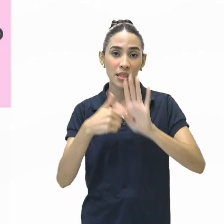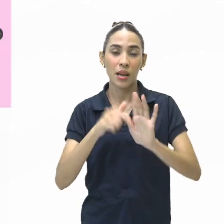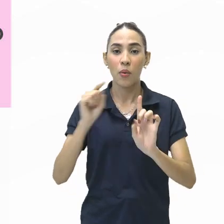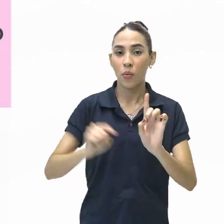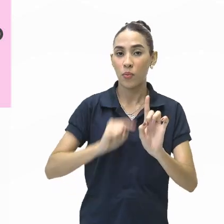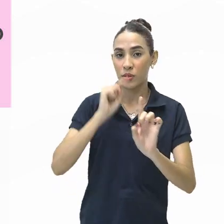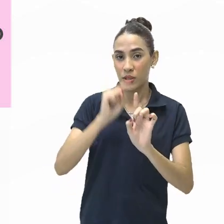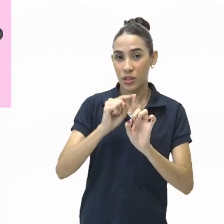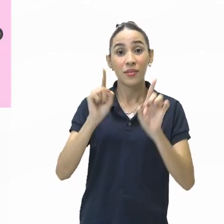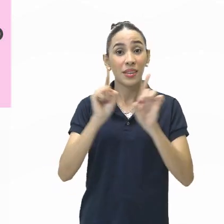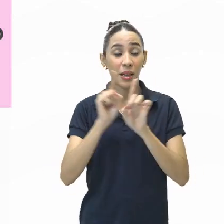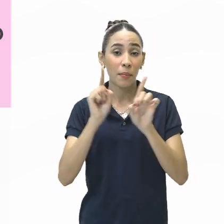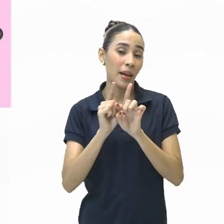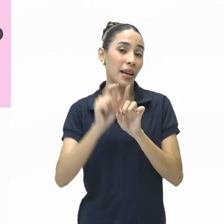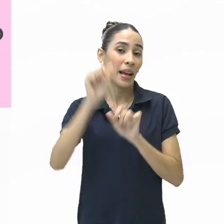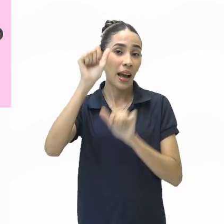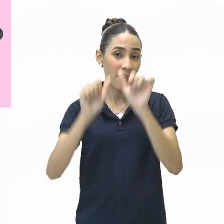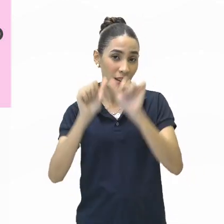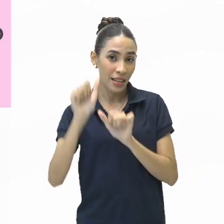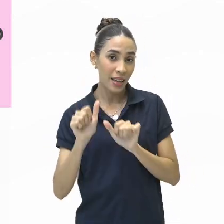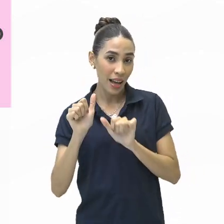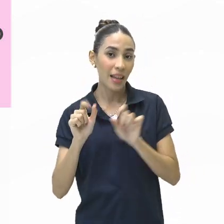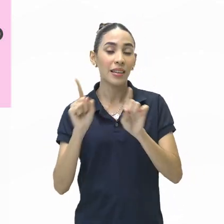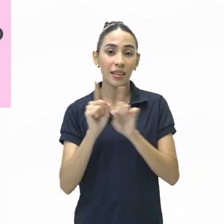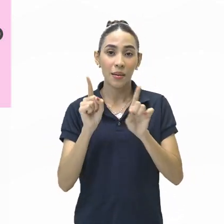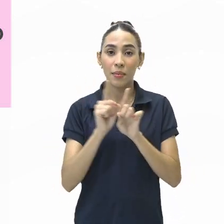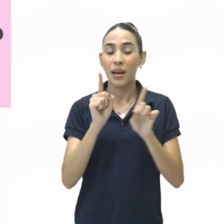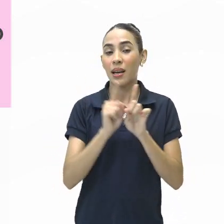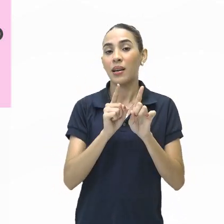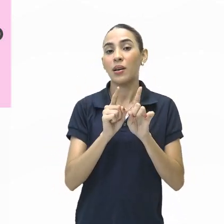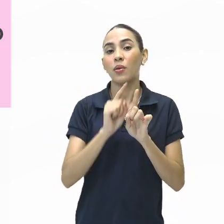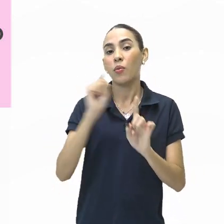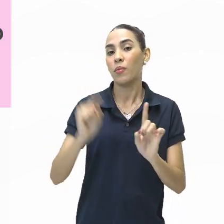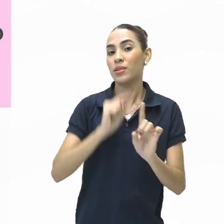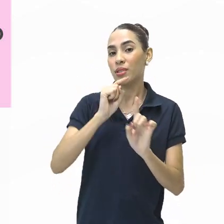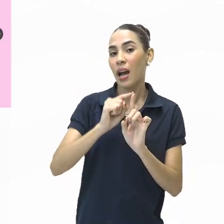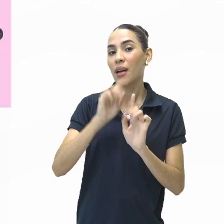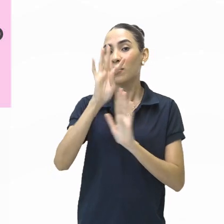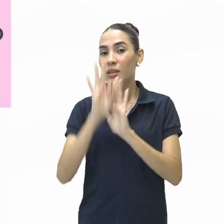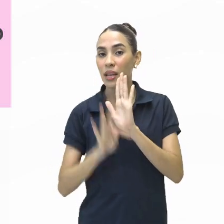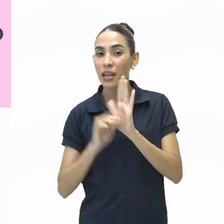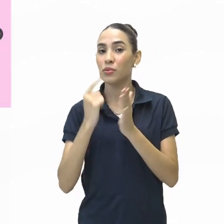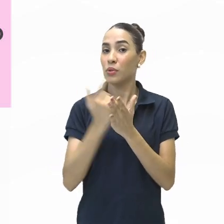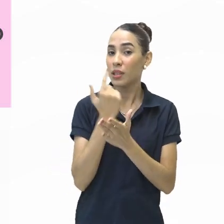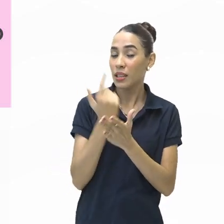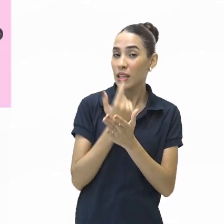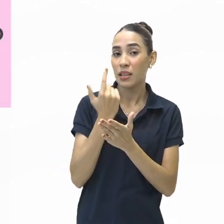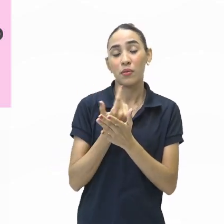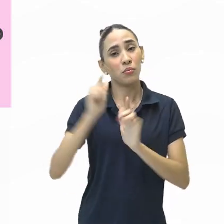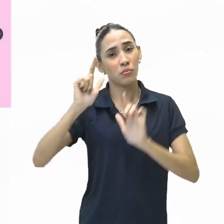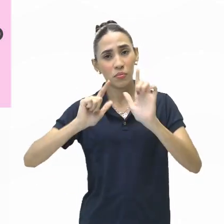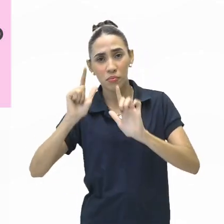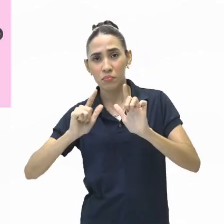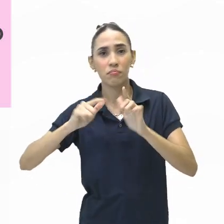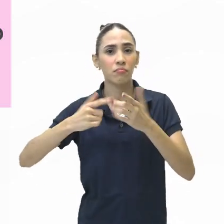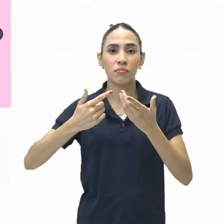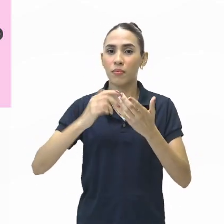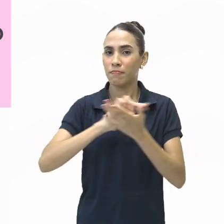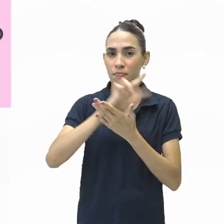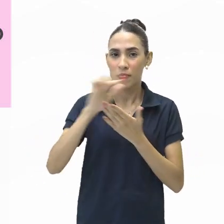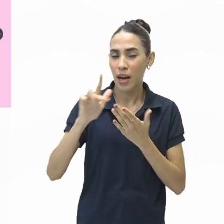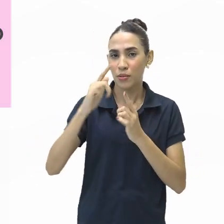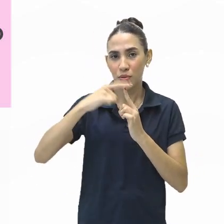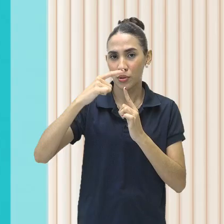e a avaliação vai avaliar esse objeto, esse texto, livro, novela, um jogo, uma série, tá